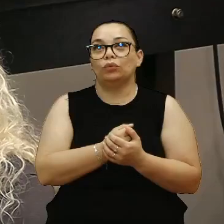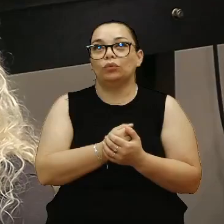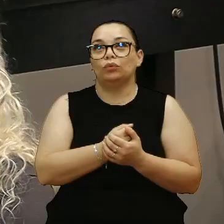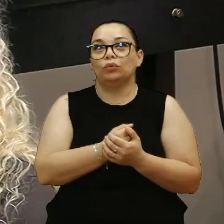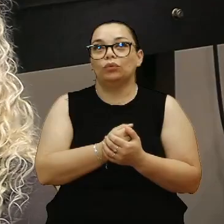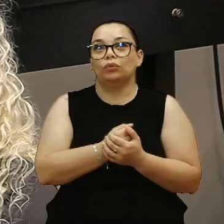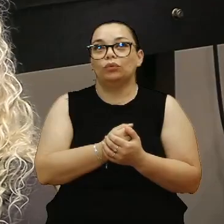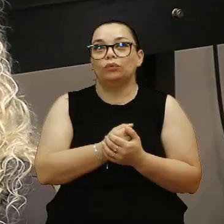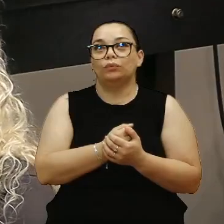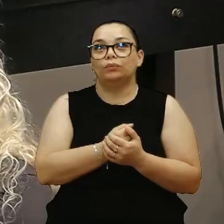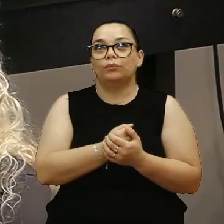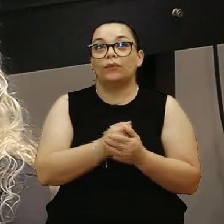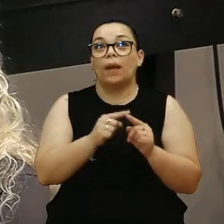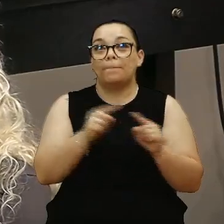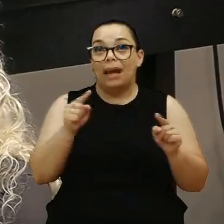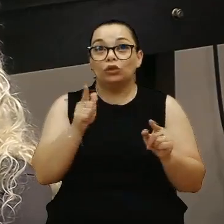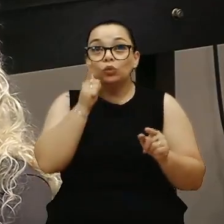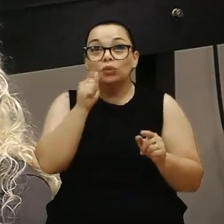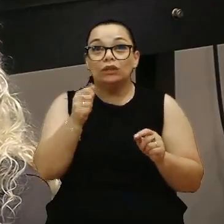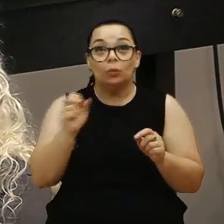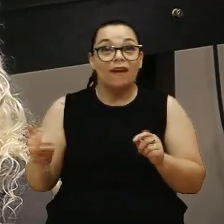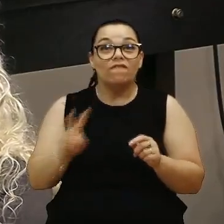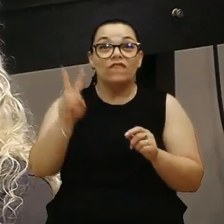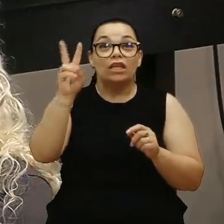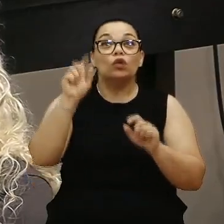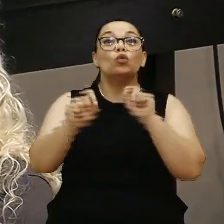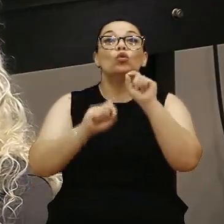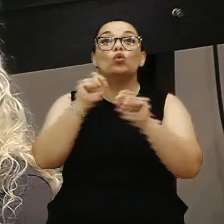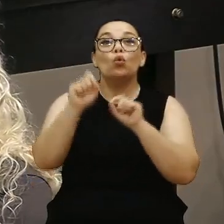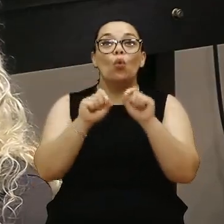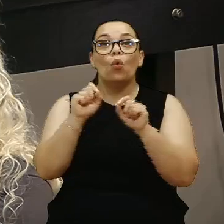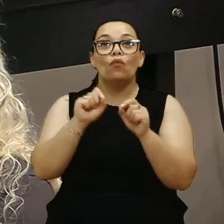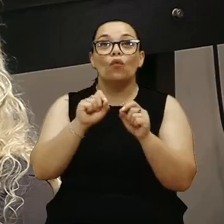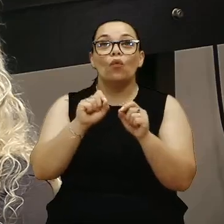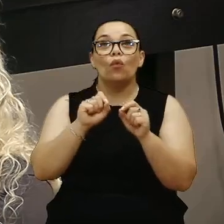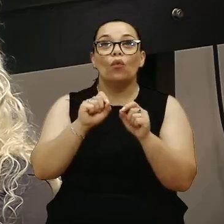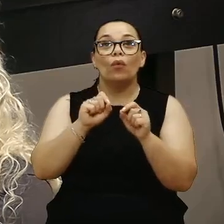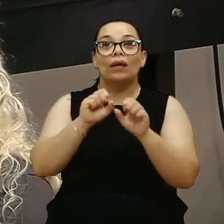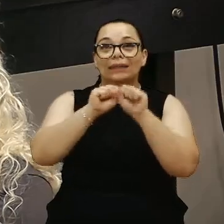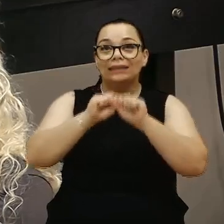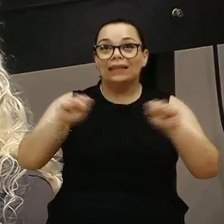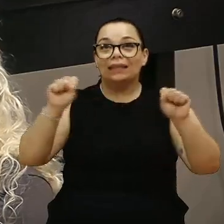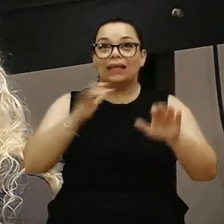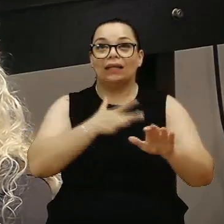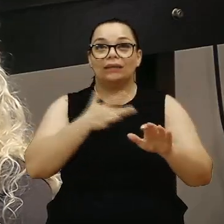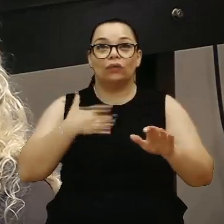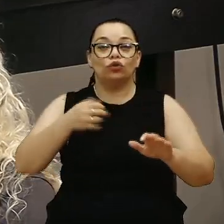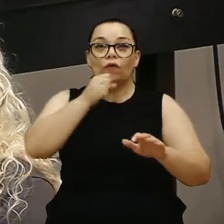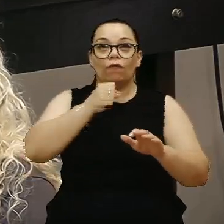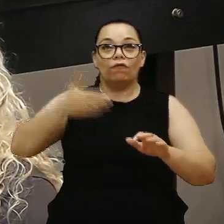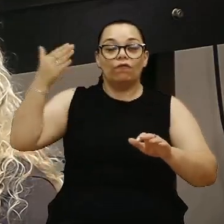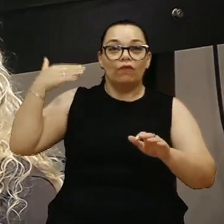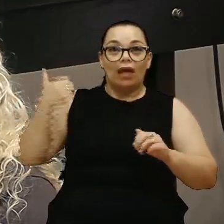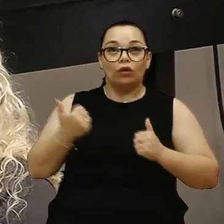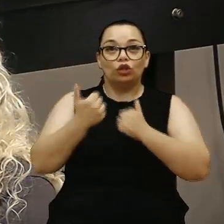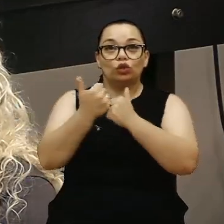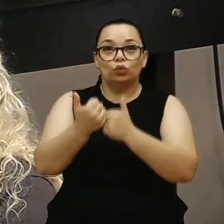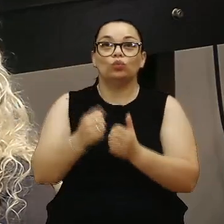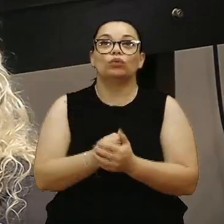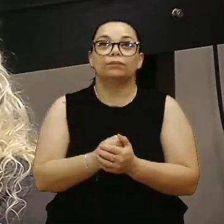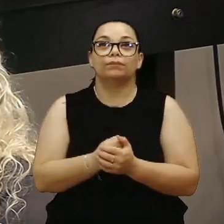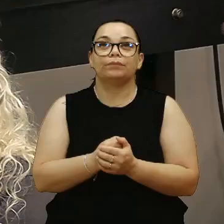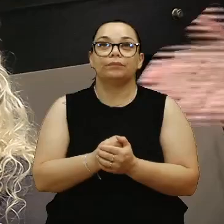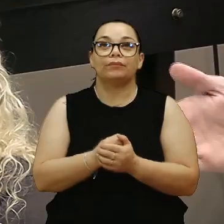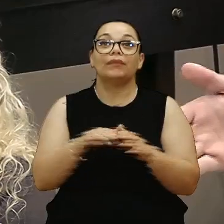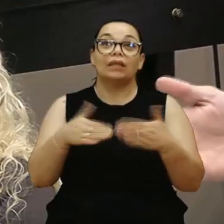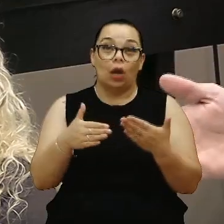né, Cláudio? Mas aqui eu consegui uma vitória, que foi tirar... o secretário de saúde, o antigo, e a adjunta, né? Isso dito por ela no jornal.